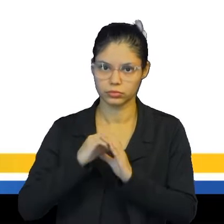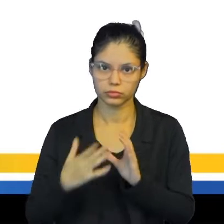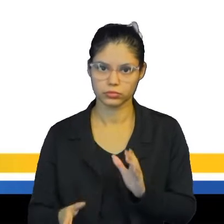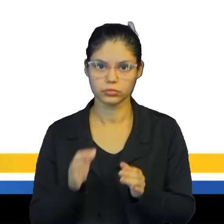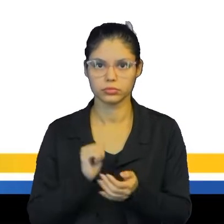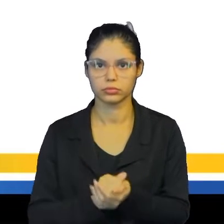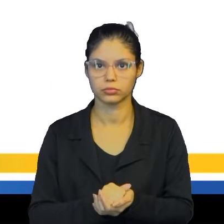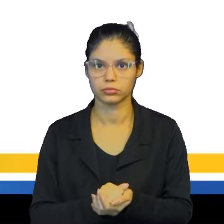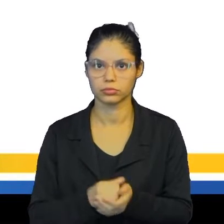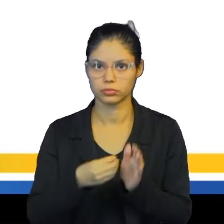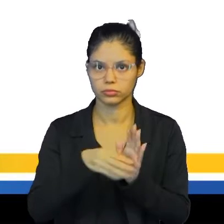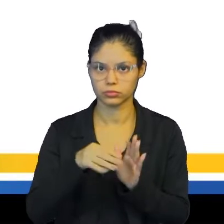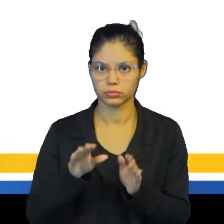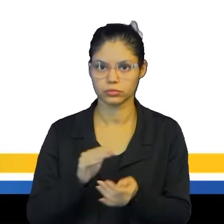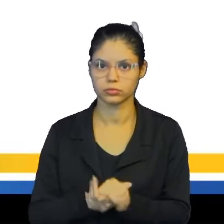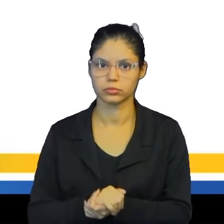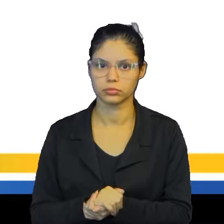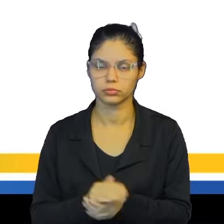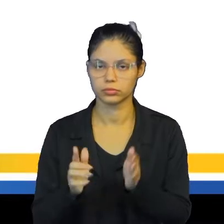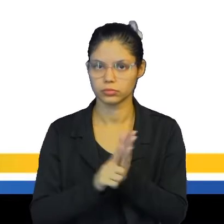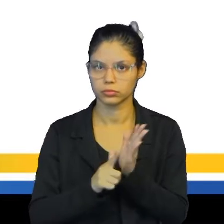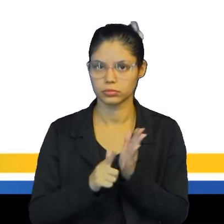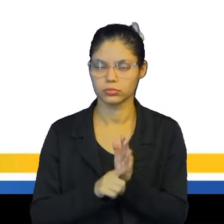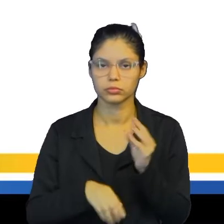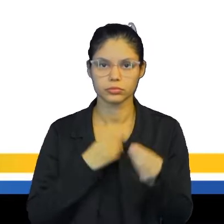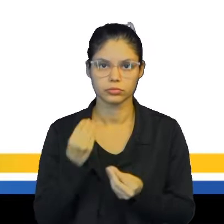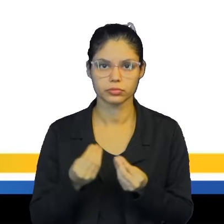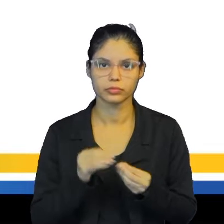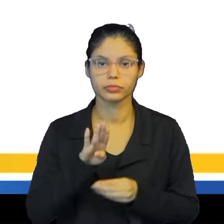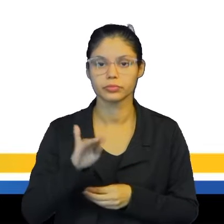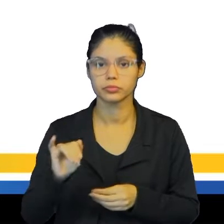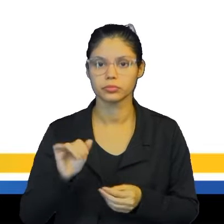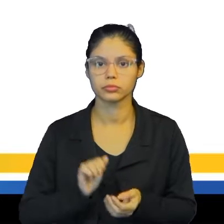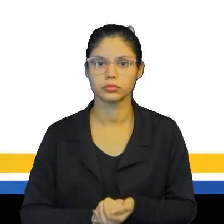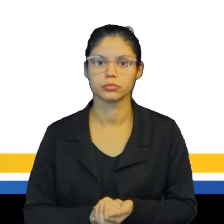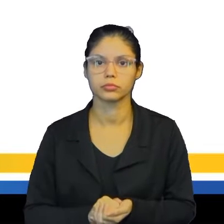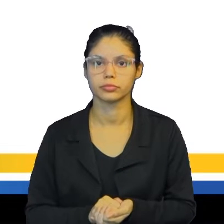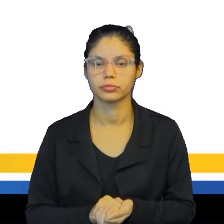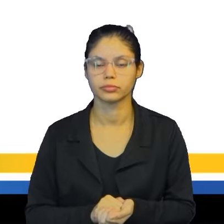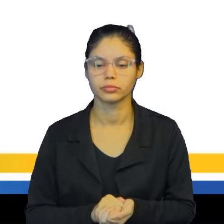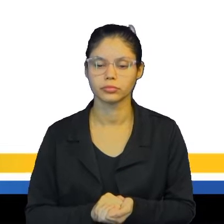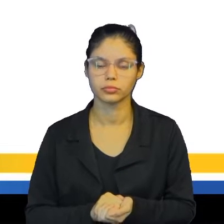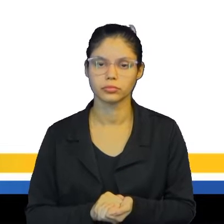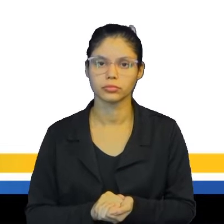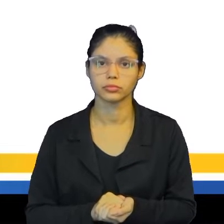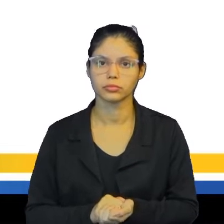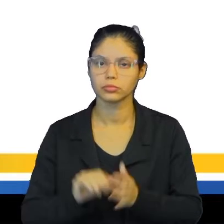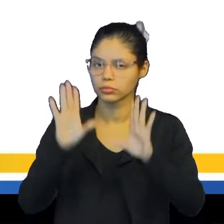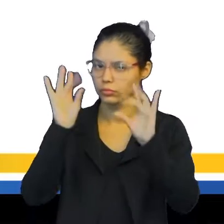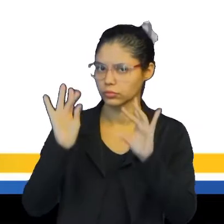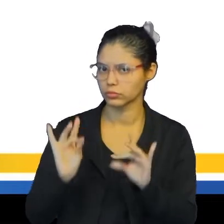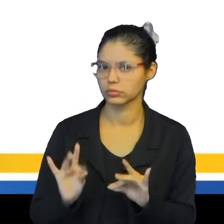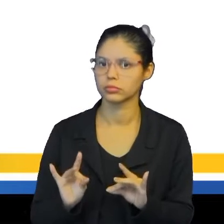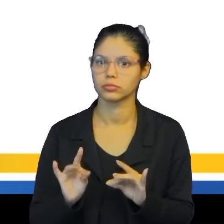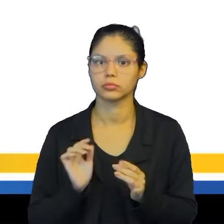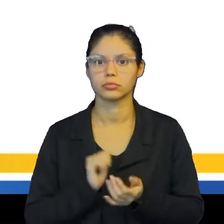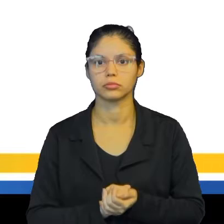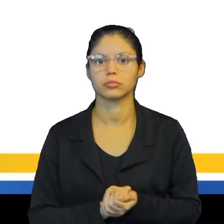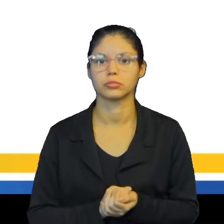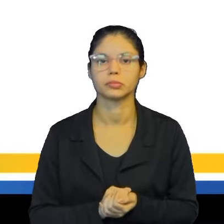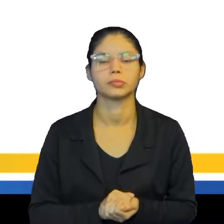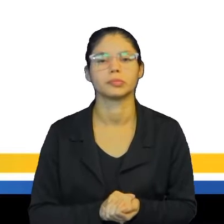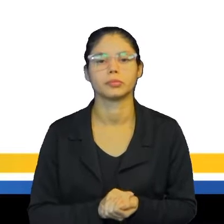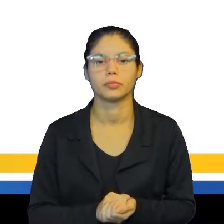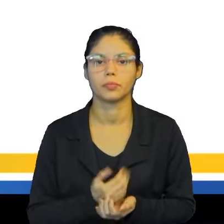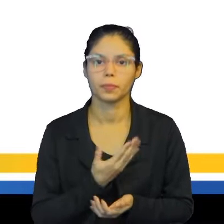características são transpostas no papel de forma bidimensional, né? E os detalhes, tá? As